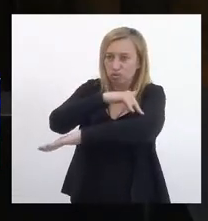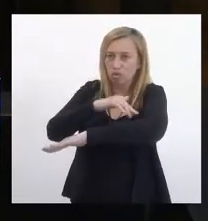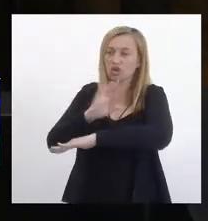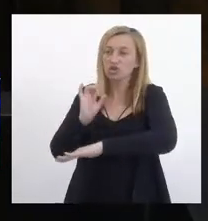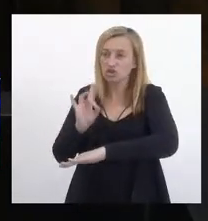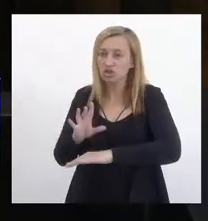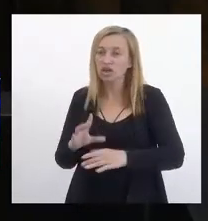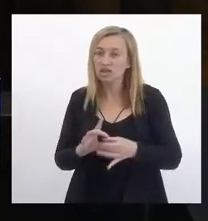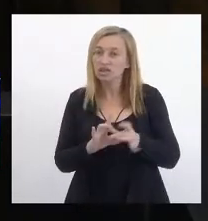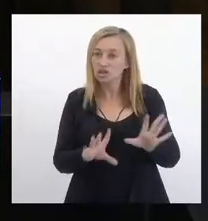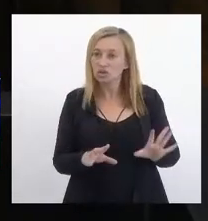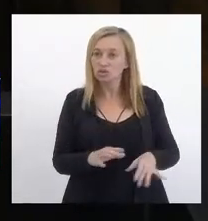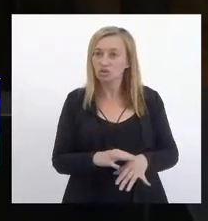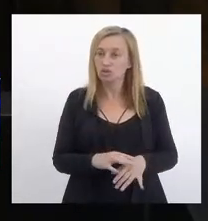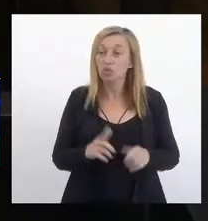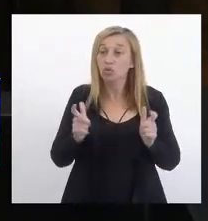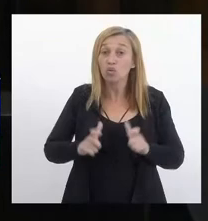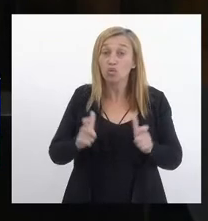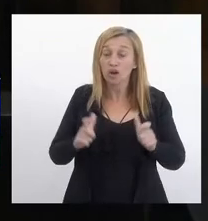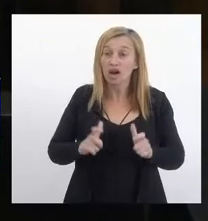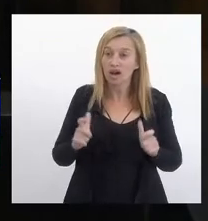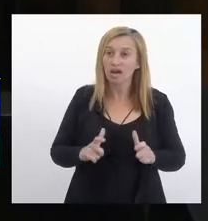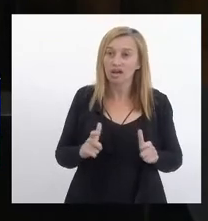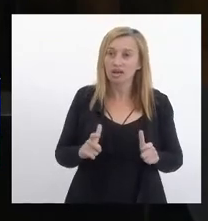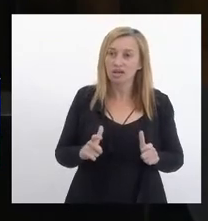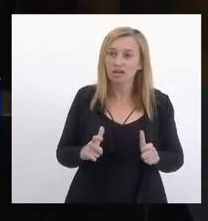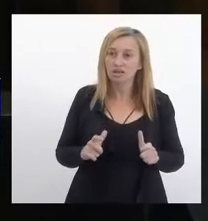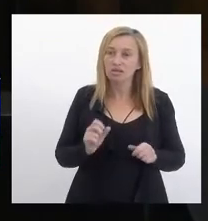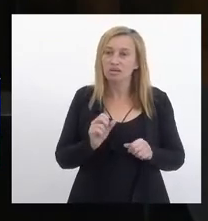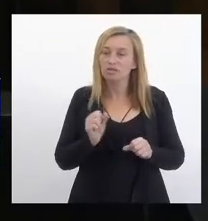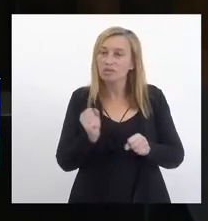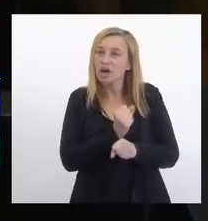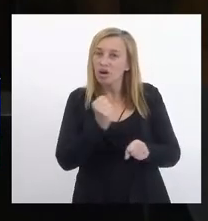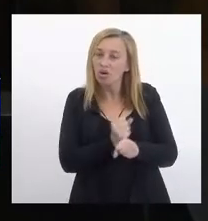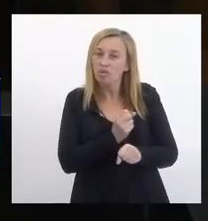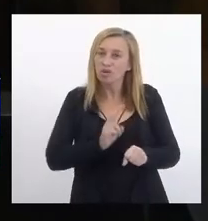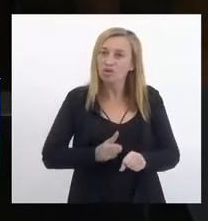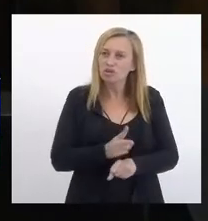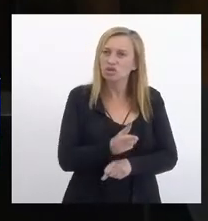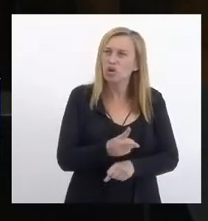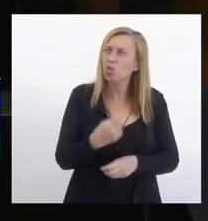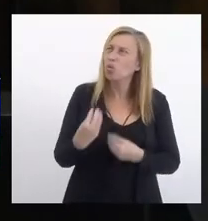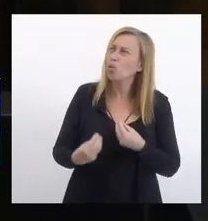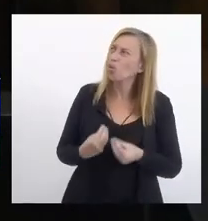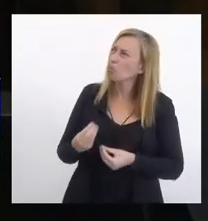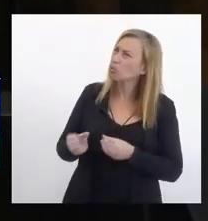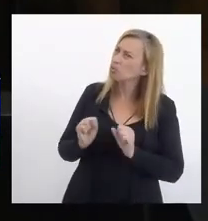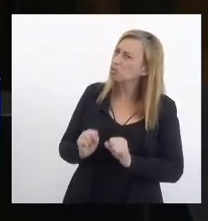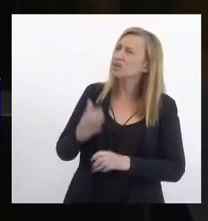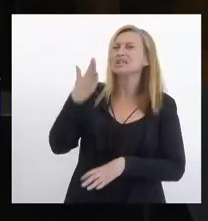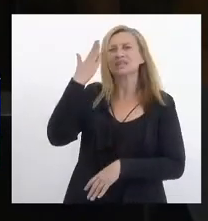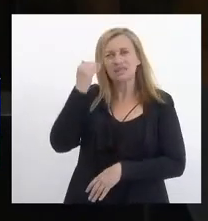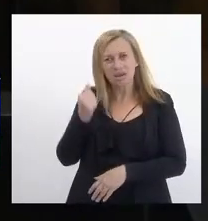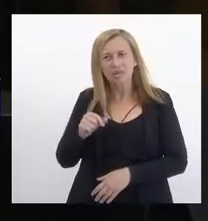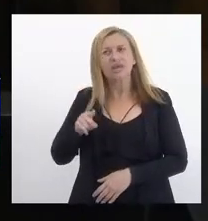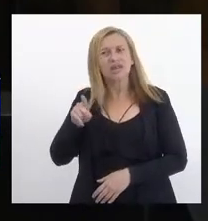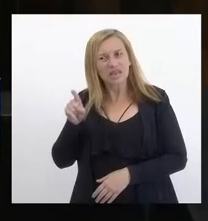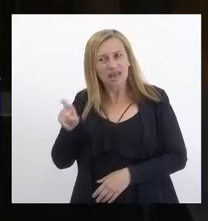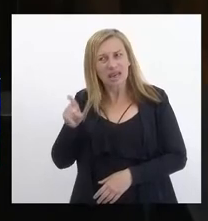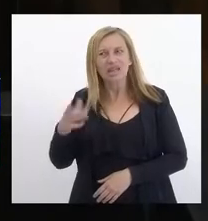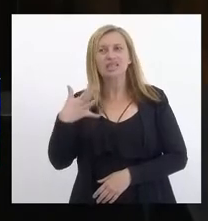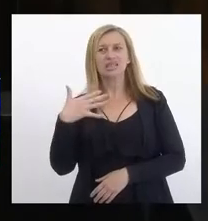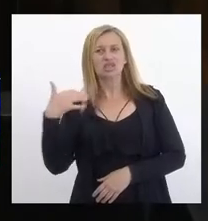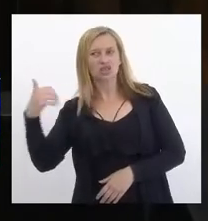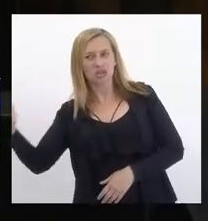nos contêineres o local para a execução da obra. Como que ela poderia já saber que ela seria